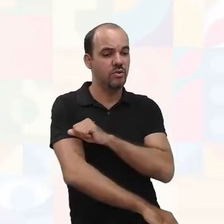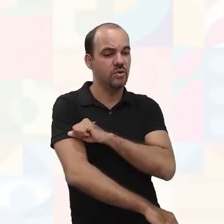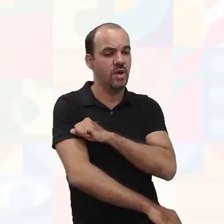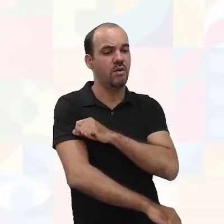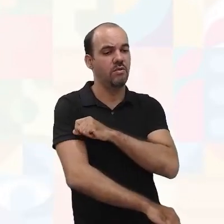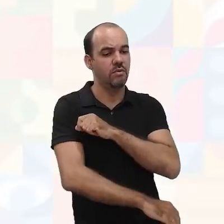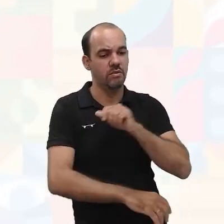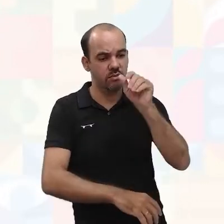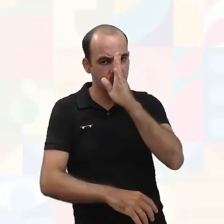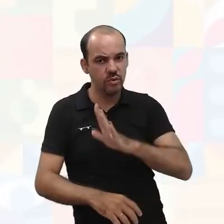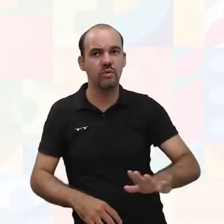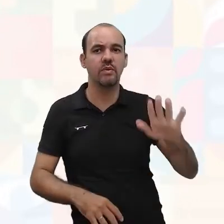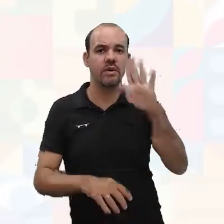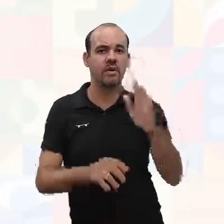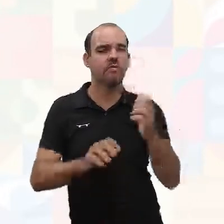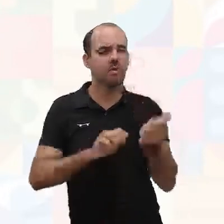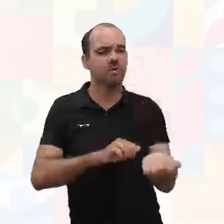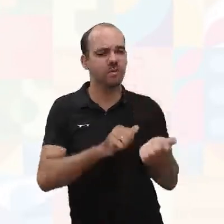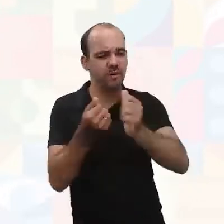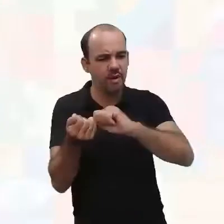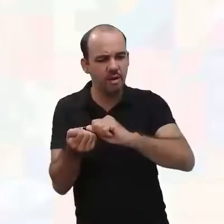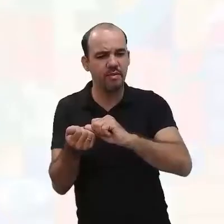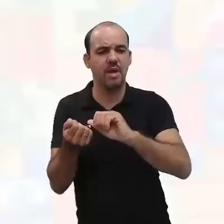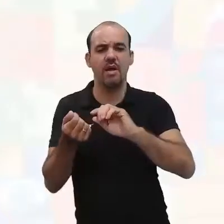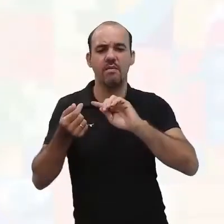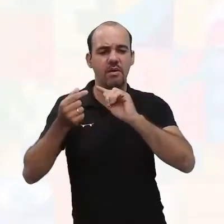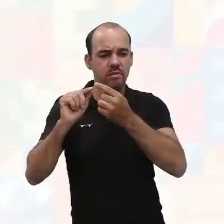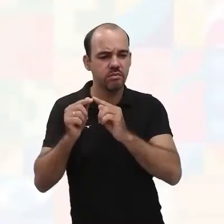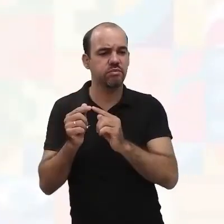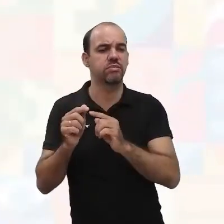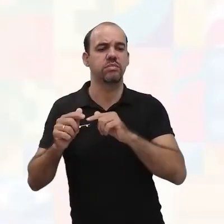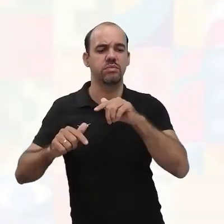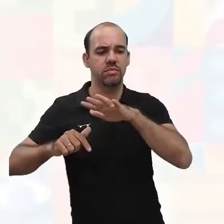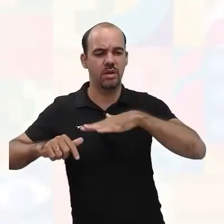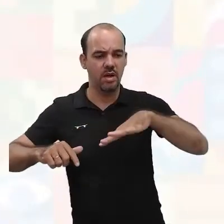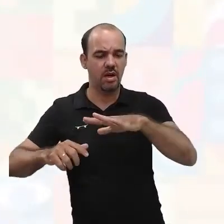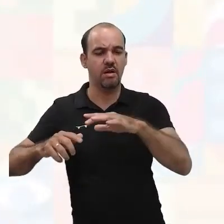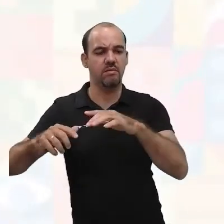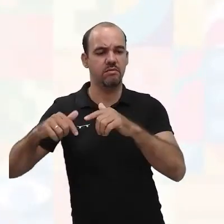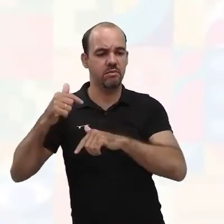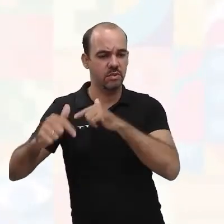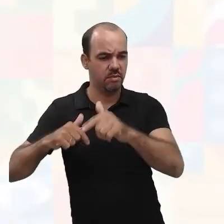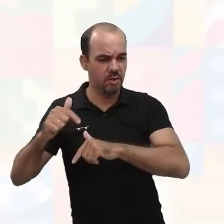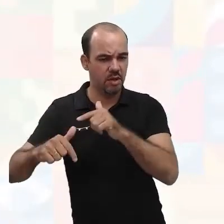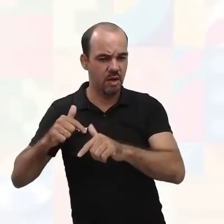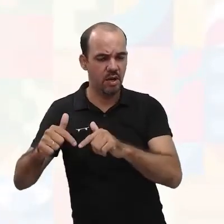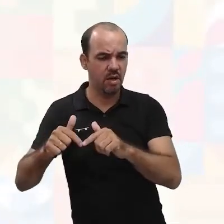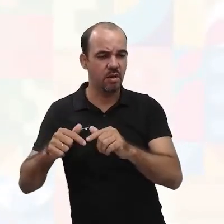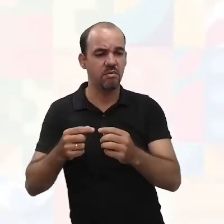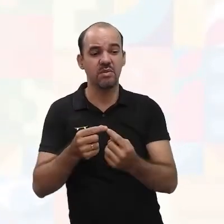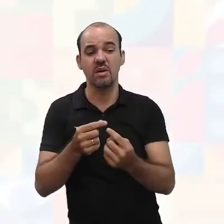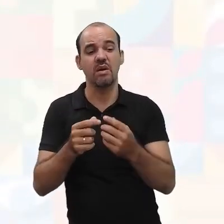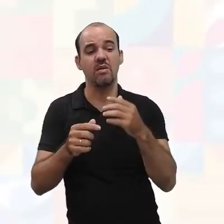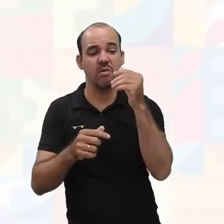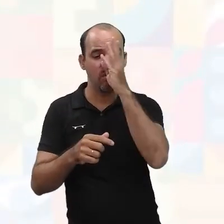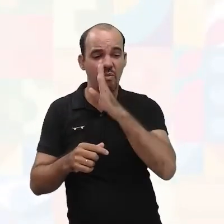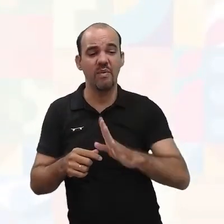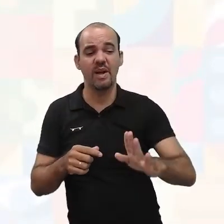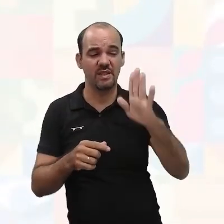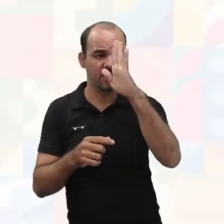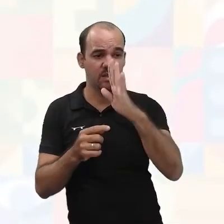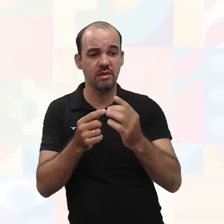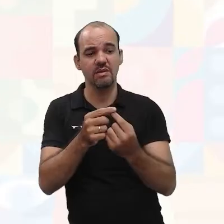tempos, de um país subdesenvolvido, de uma matriz econômica que por mais de 400 anos foi basicamente